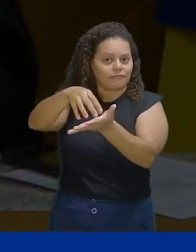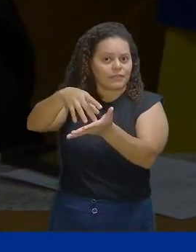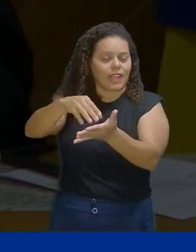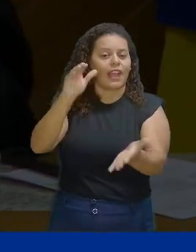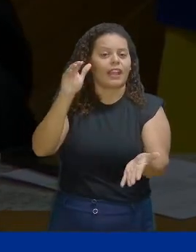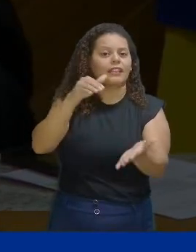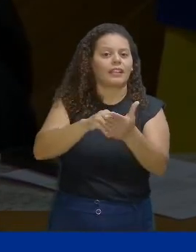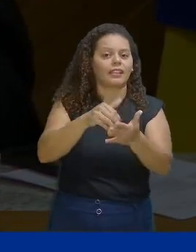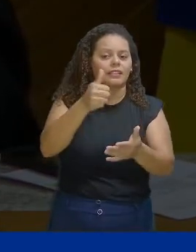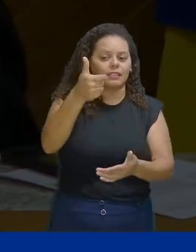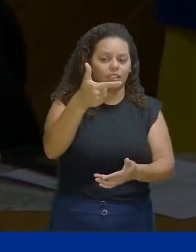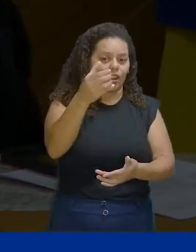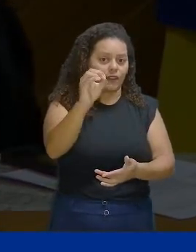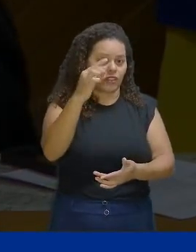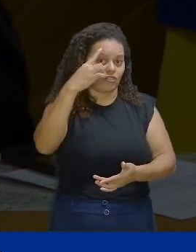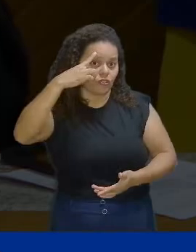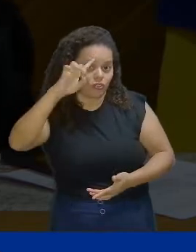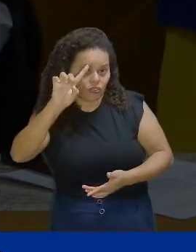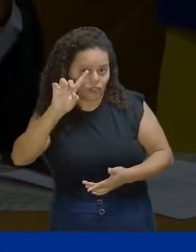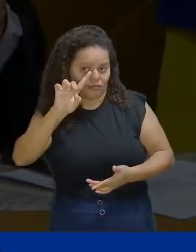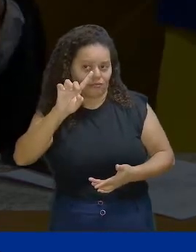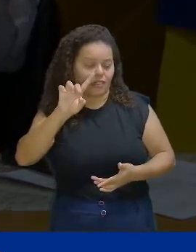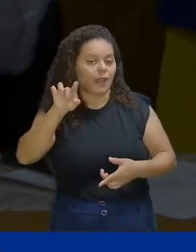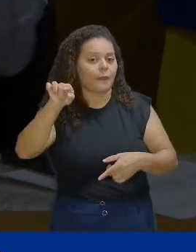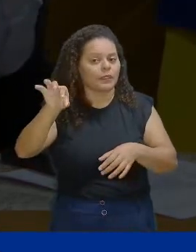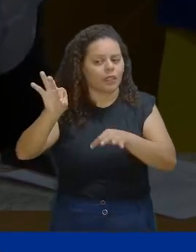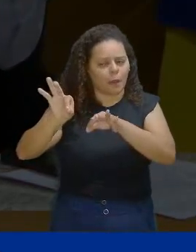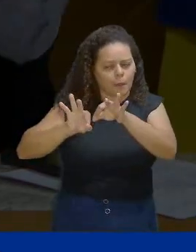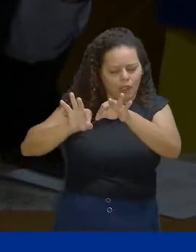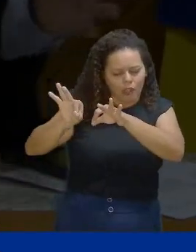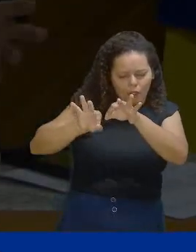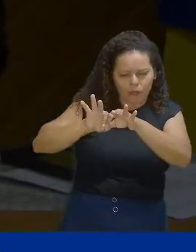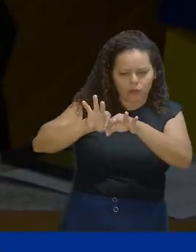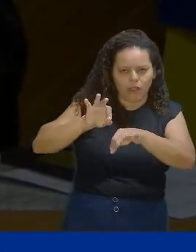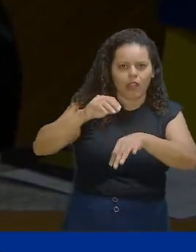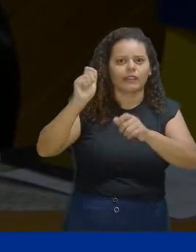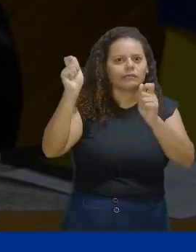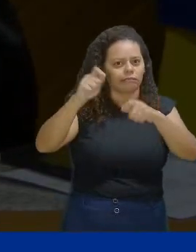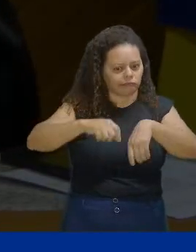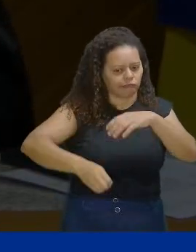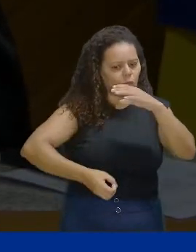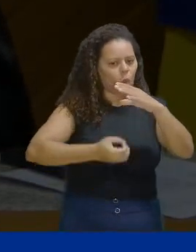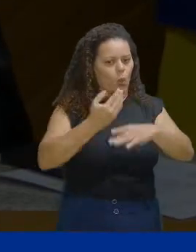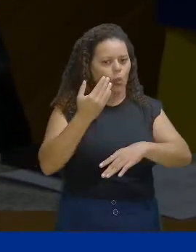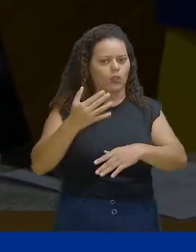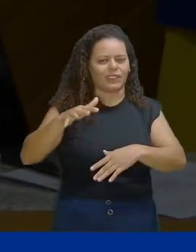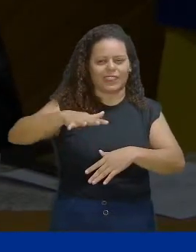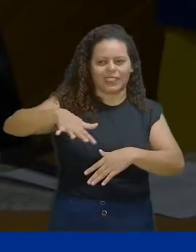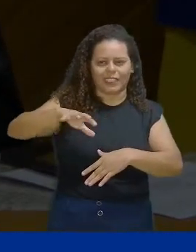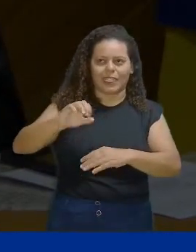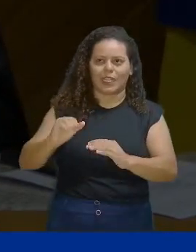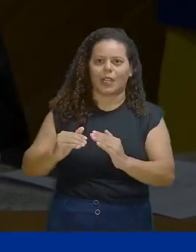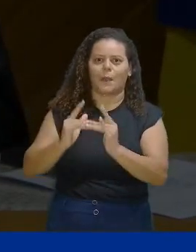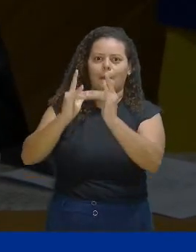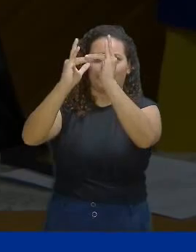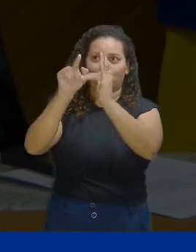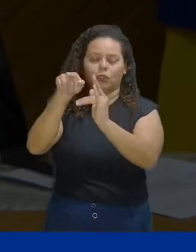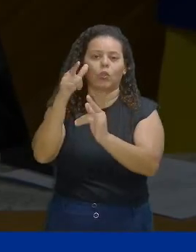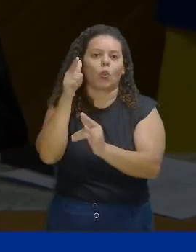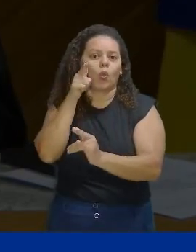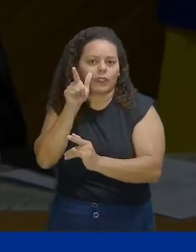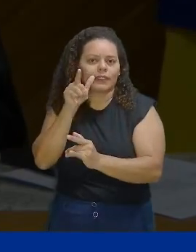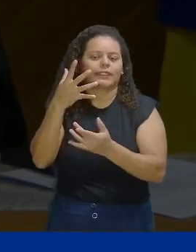até 120 dias, que é quando nós teremos tempo de criar toda a estrutura física e de pessoal para que